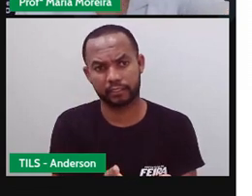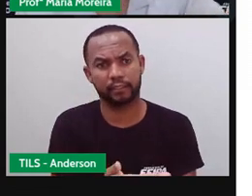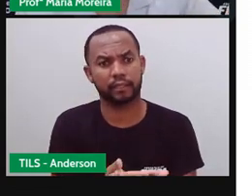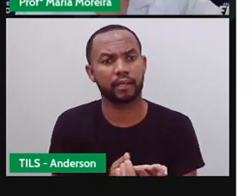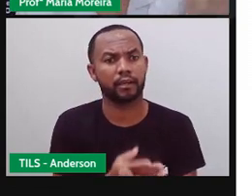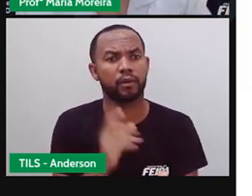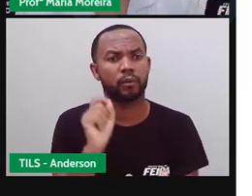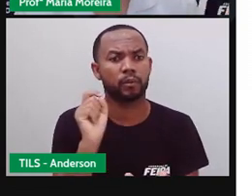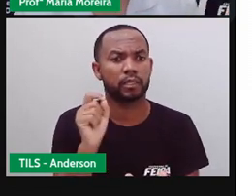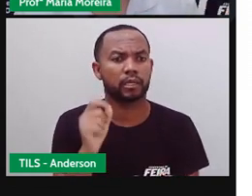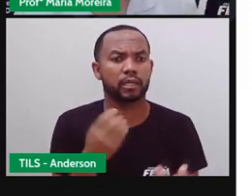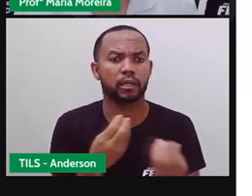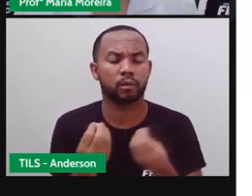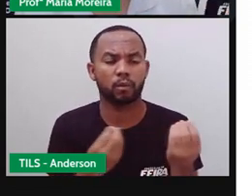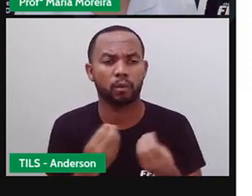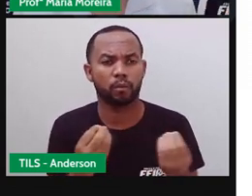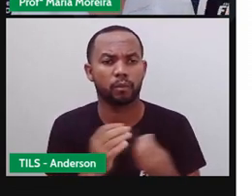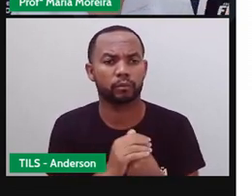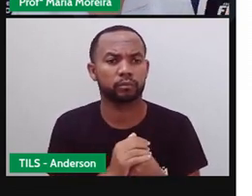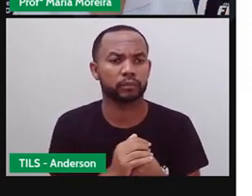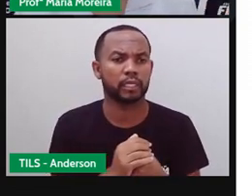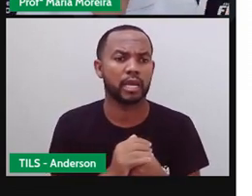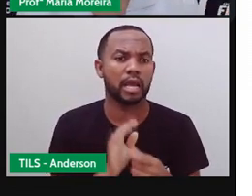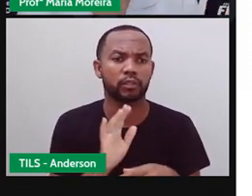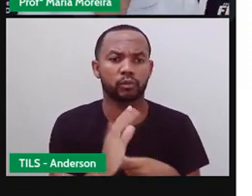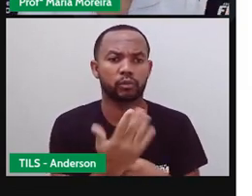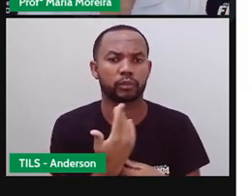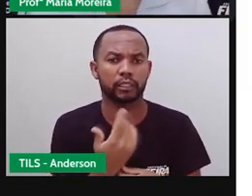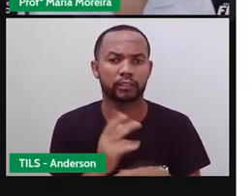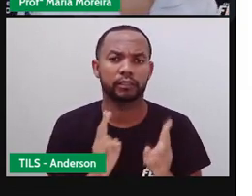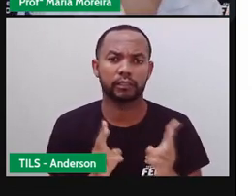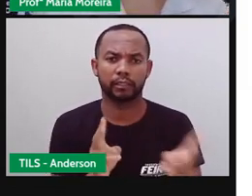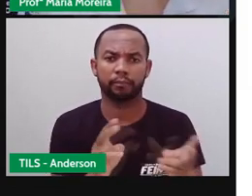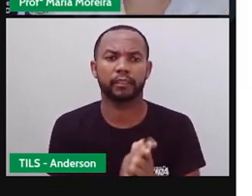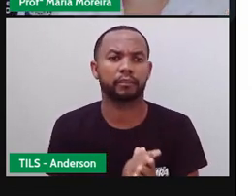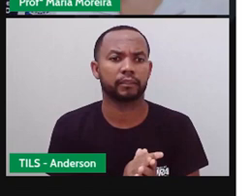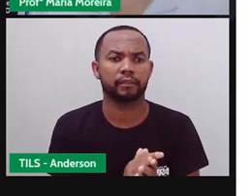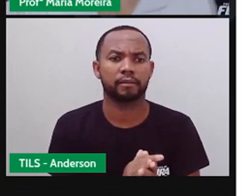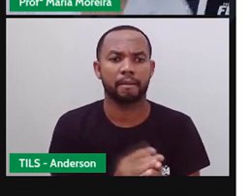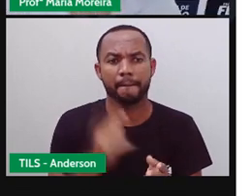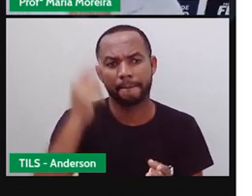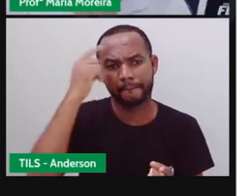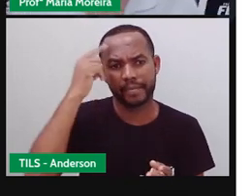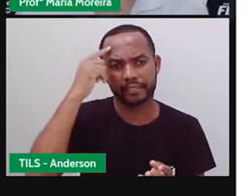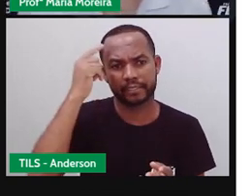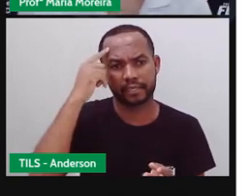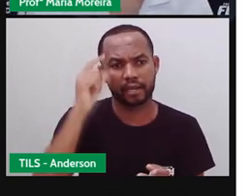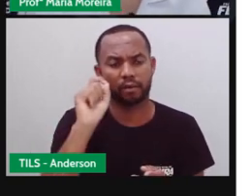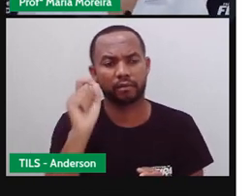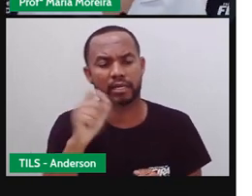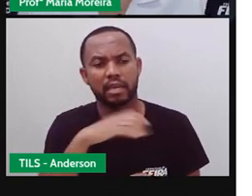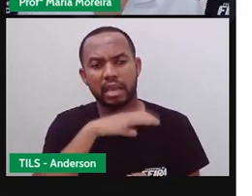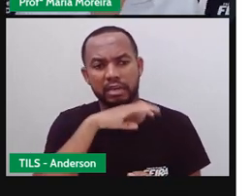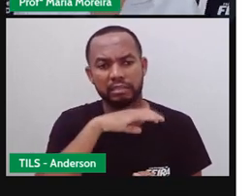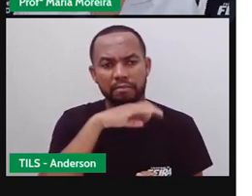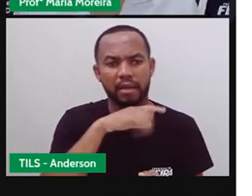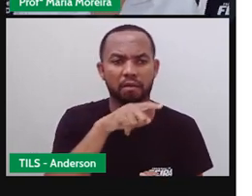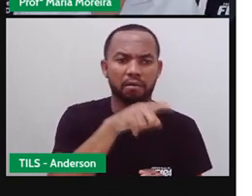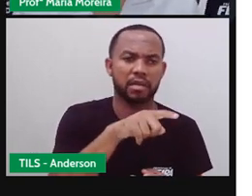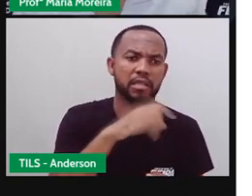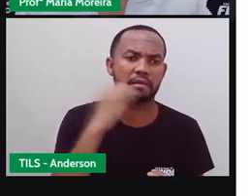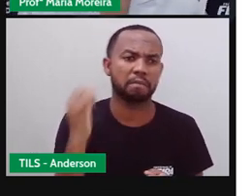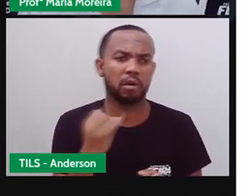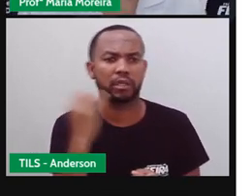coisa está o que altamente ligada a outra então não tem como a gente pensar que tá um animal é mais